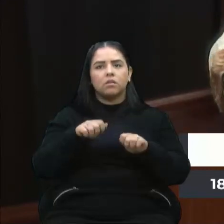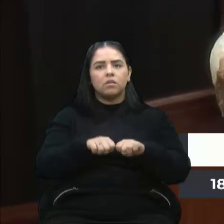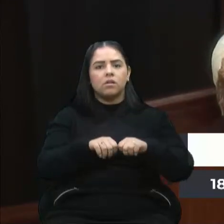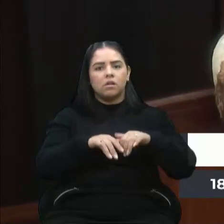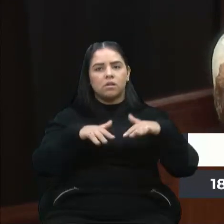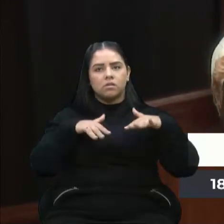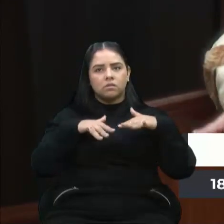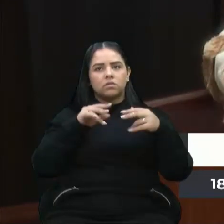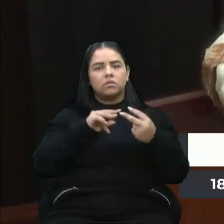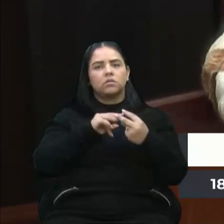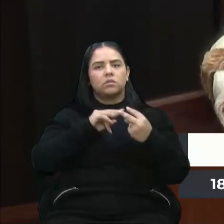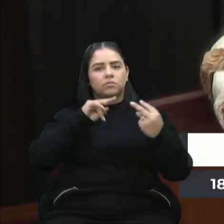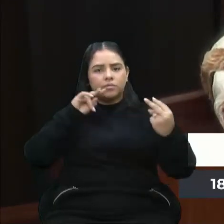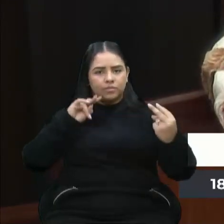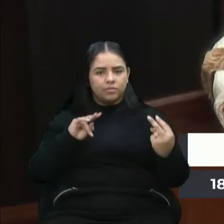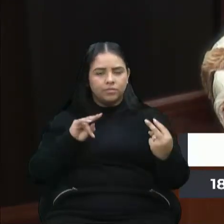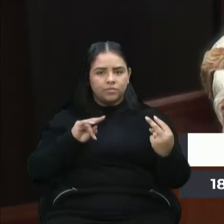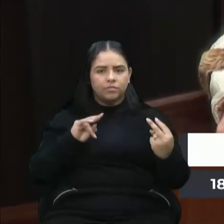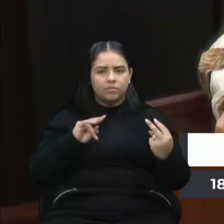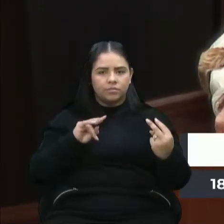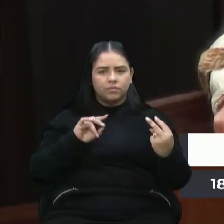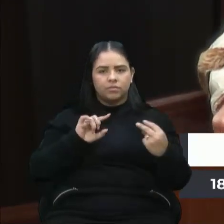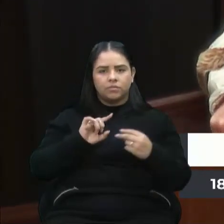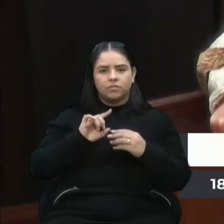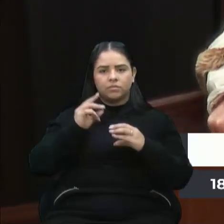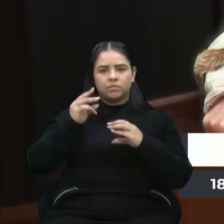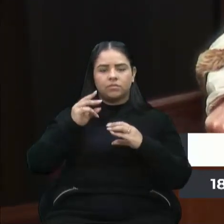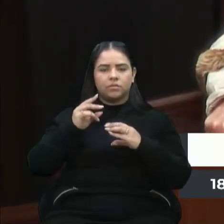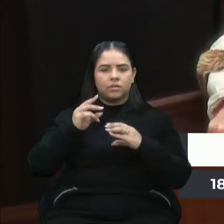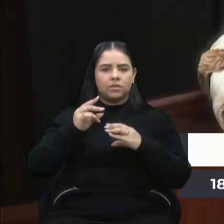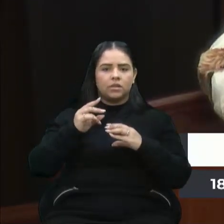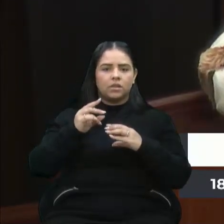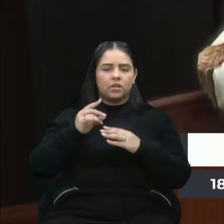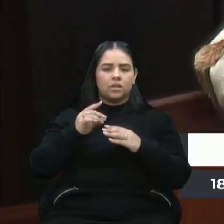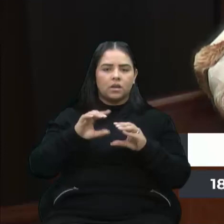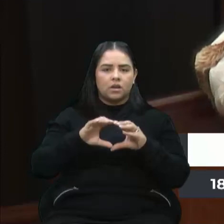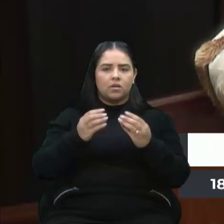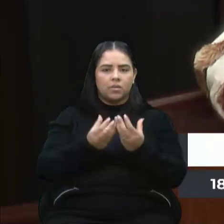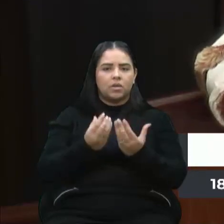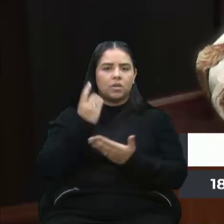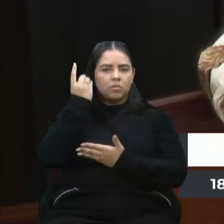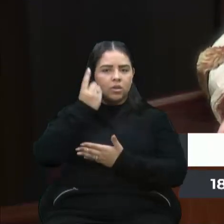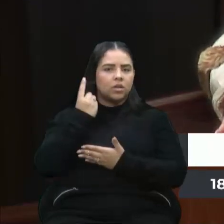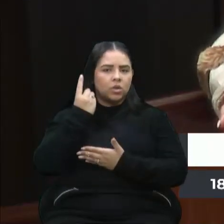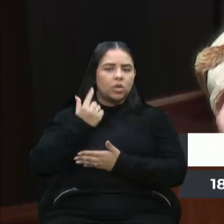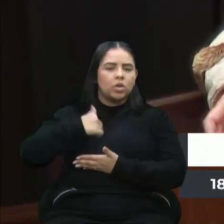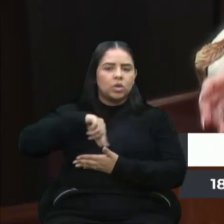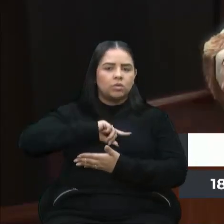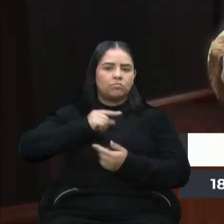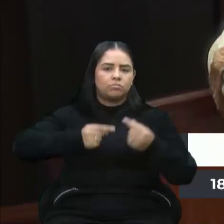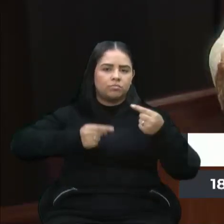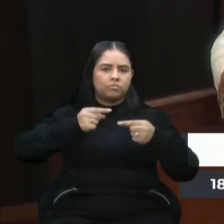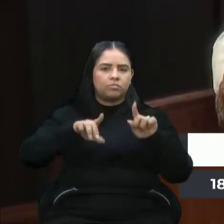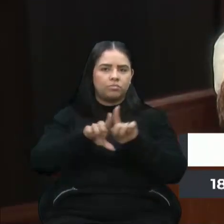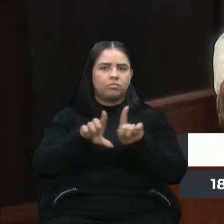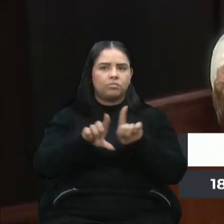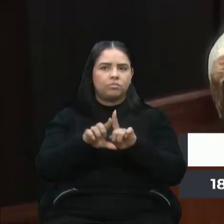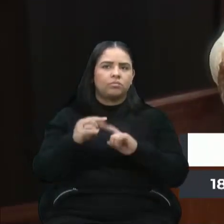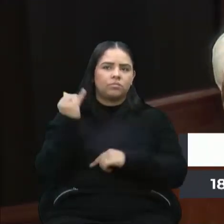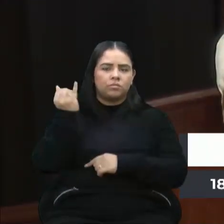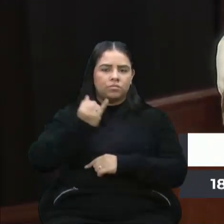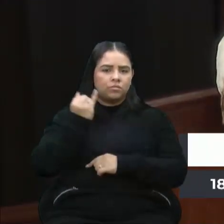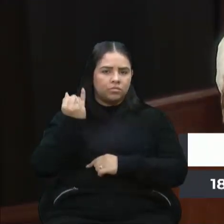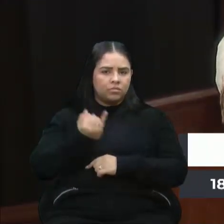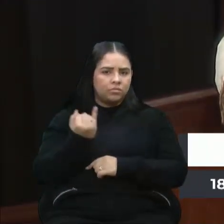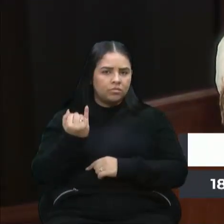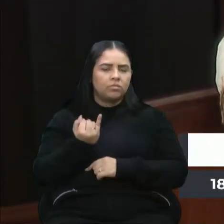pública online na Câmara dos Deputados, onde nós vamos discutir também a importância